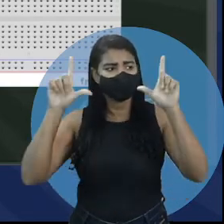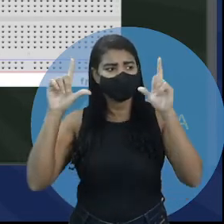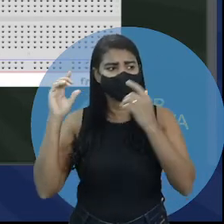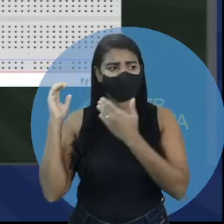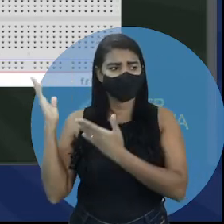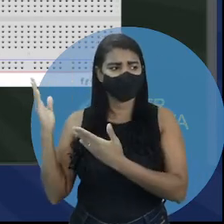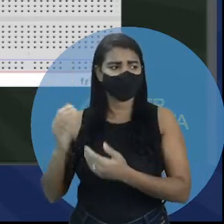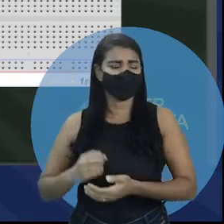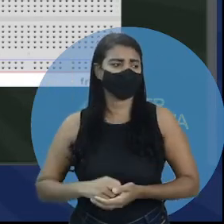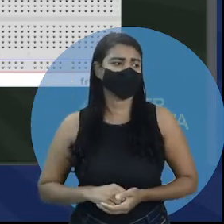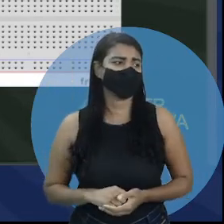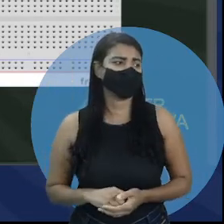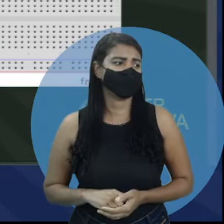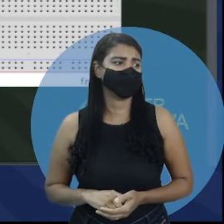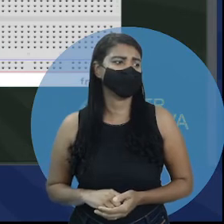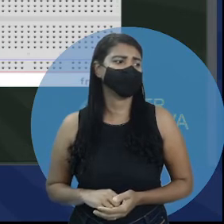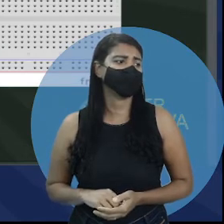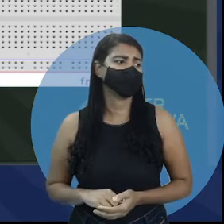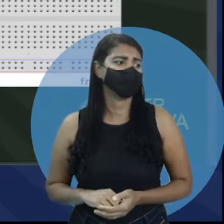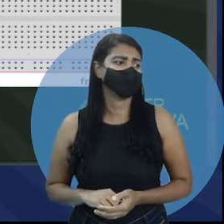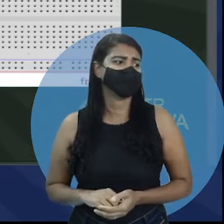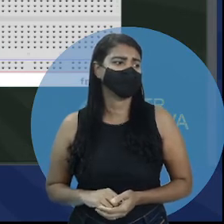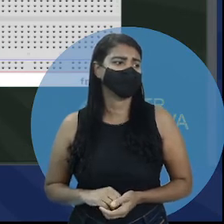isso. Não tem a mostrar.